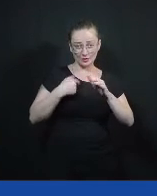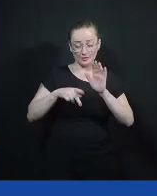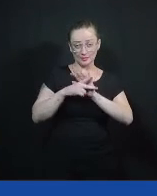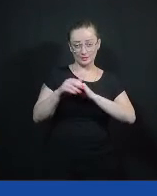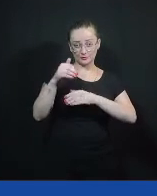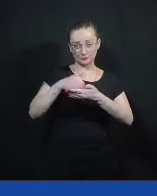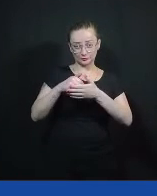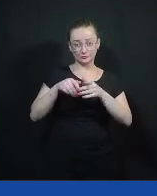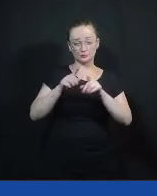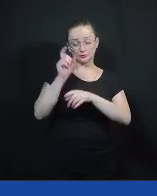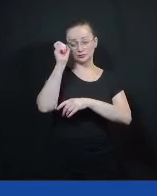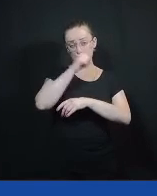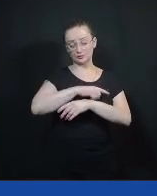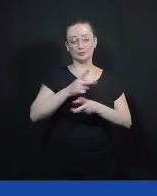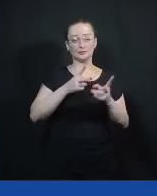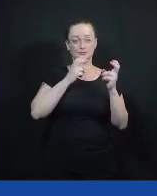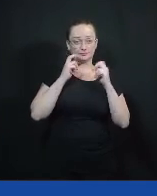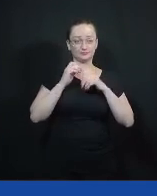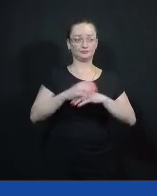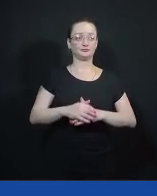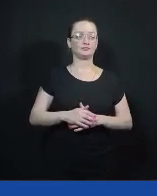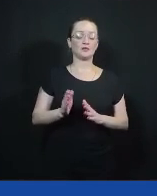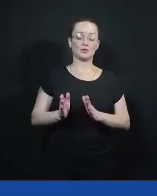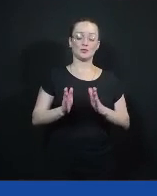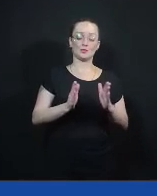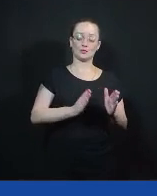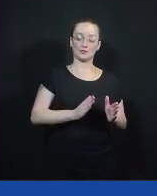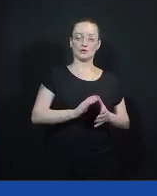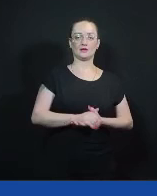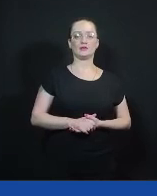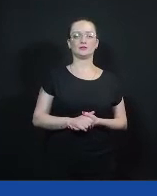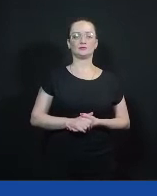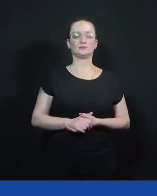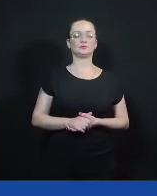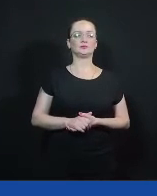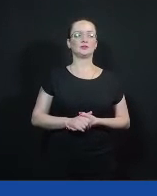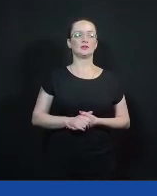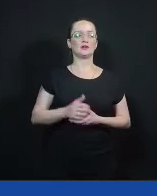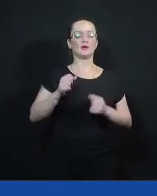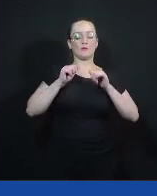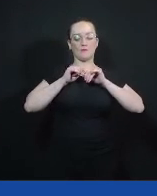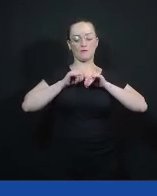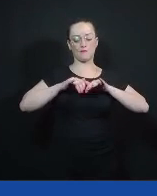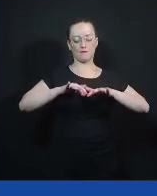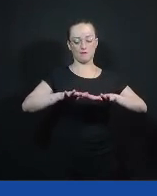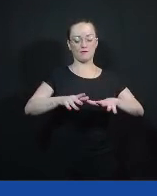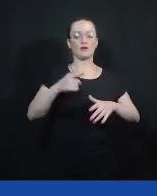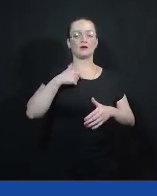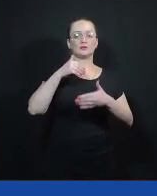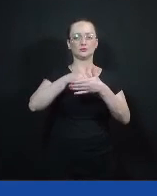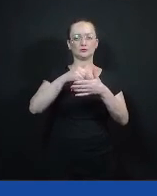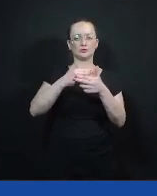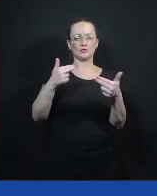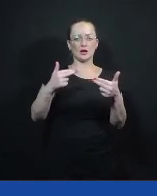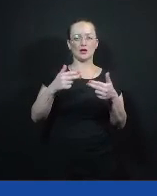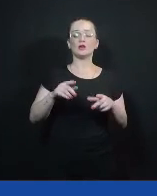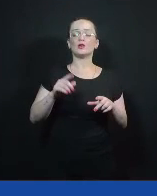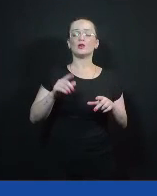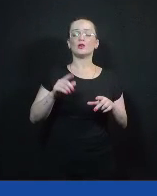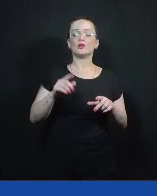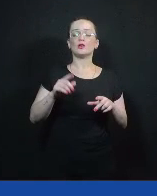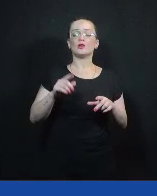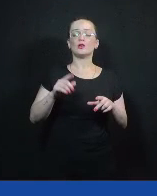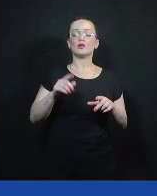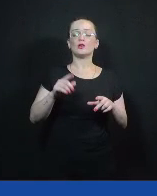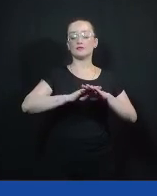candidatos também dificulta essa percepção. Por outro lado, e com a disseminação de muitas candidaturas, também dificulta, por exemplo, a